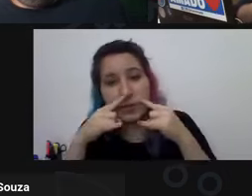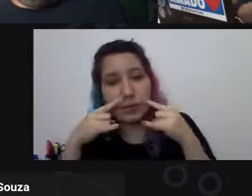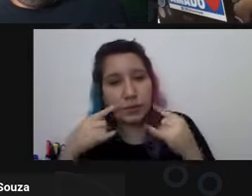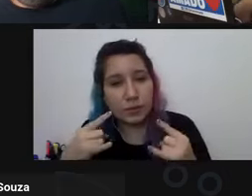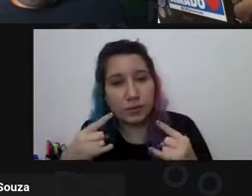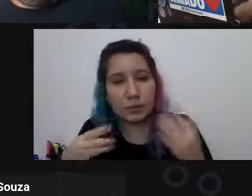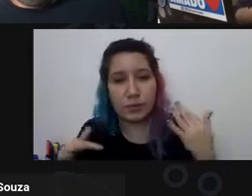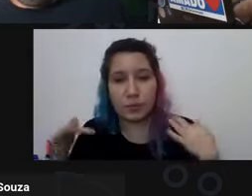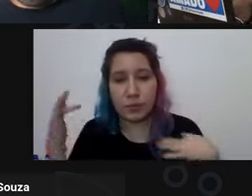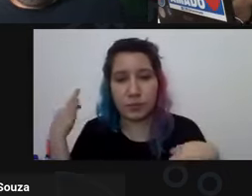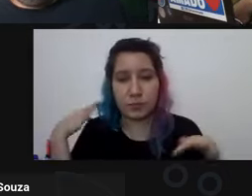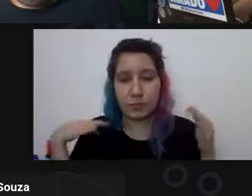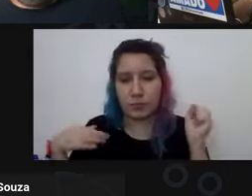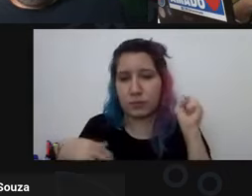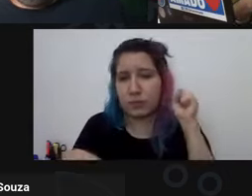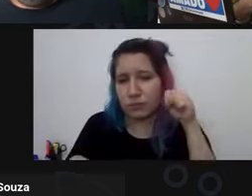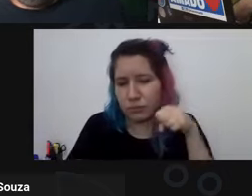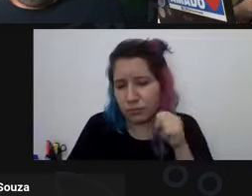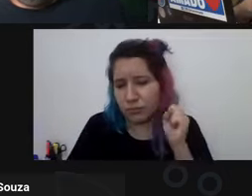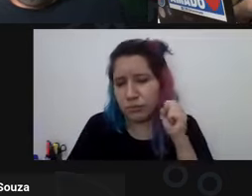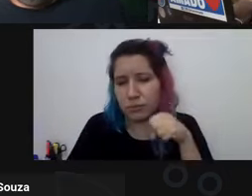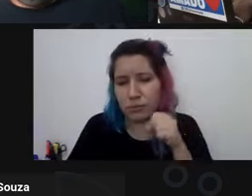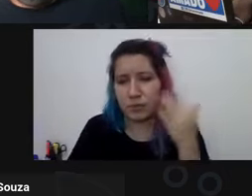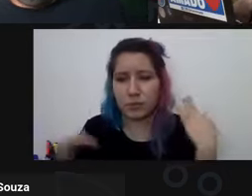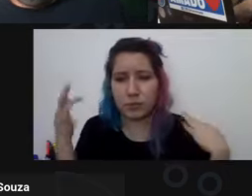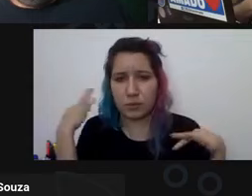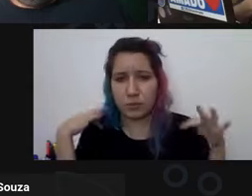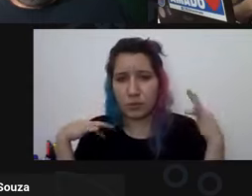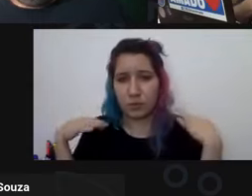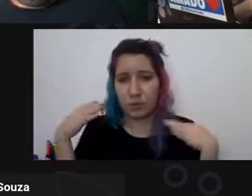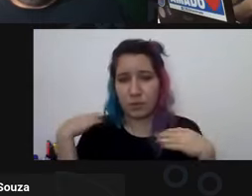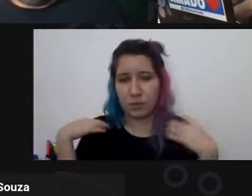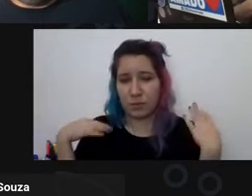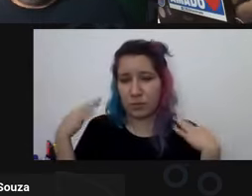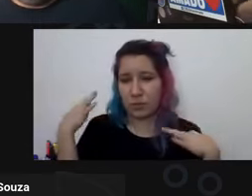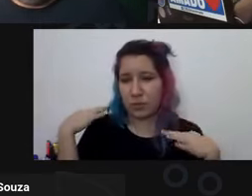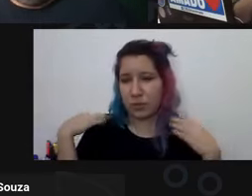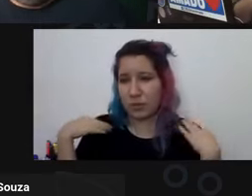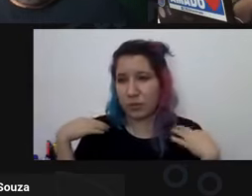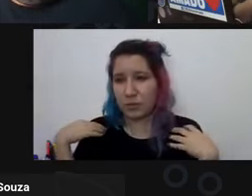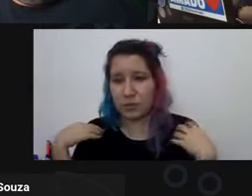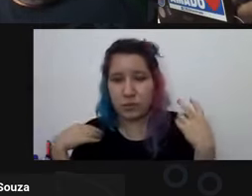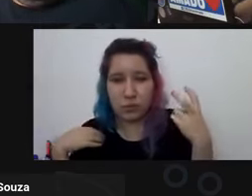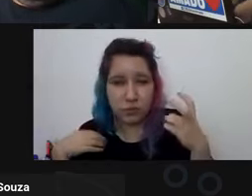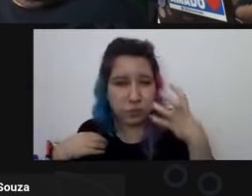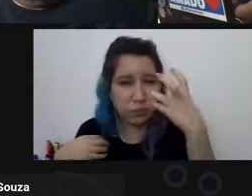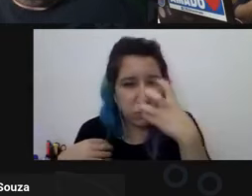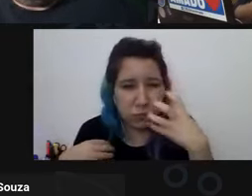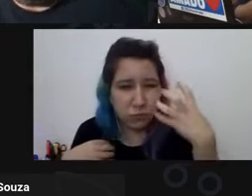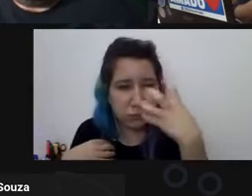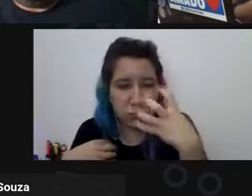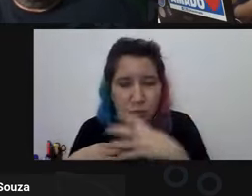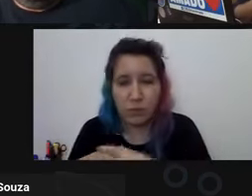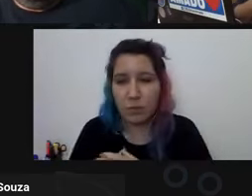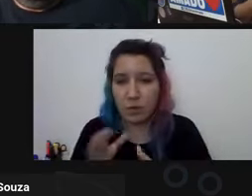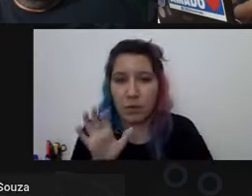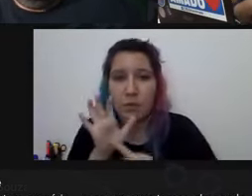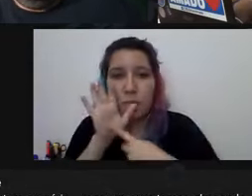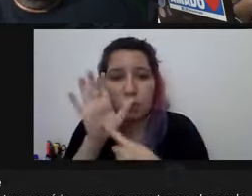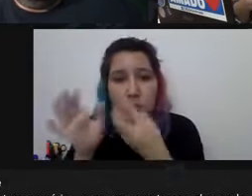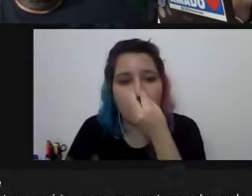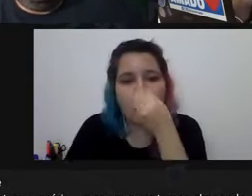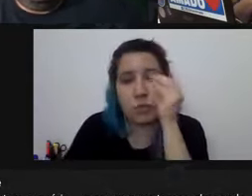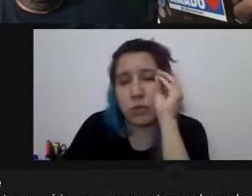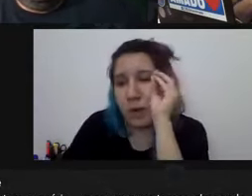turística, é claro, é uma cidade turística, mas isso é uma provocação justamente para mostrar o abandono que a gente vê,